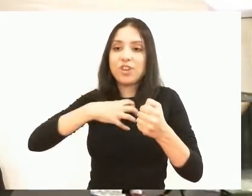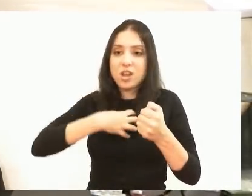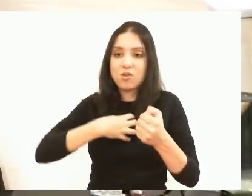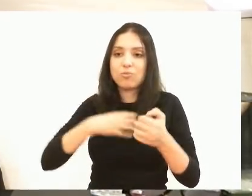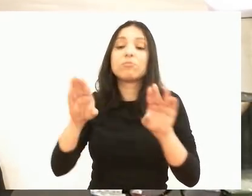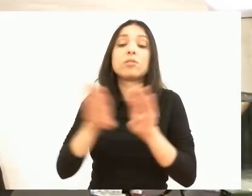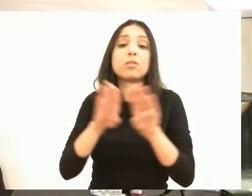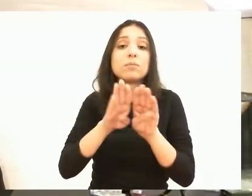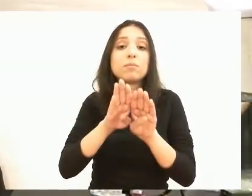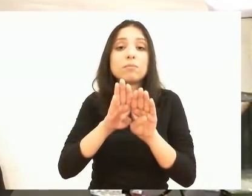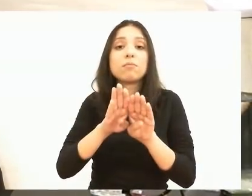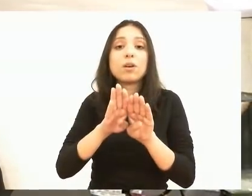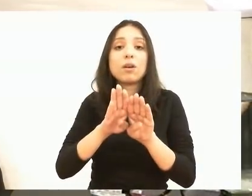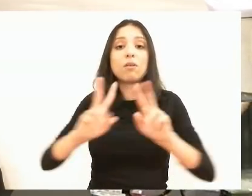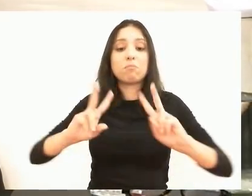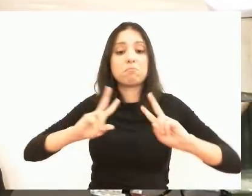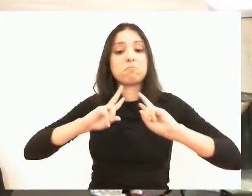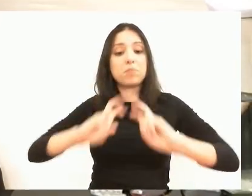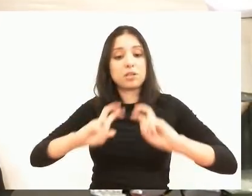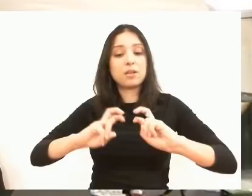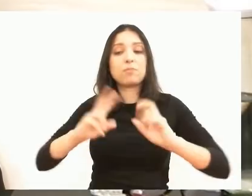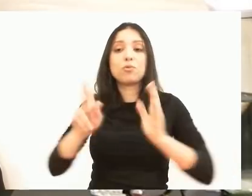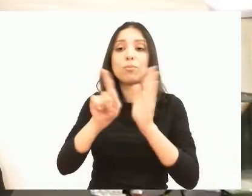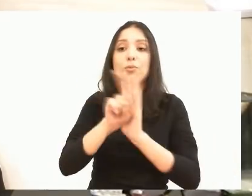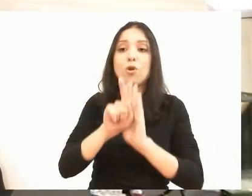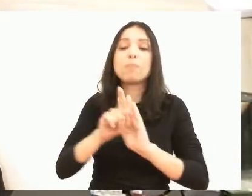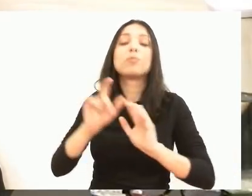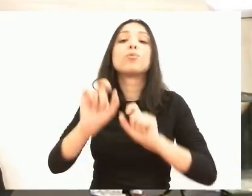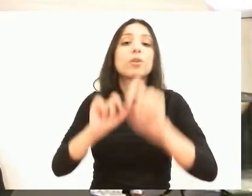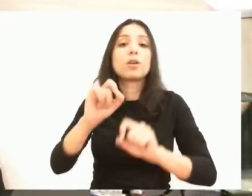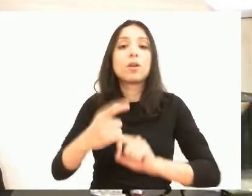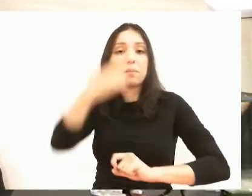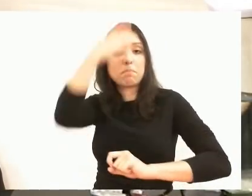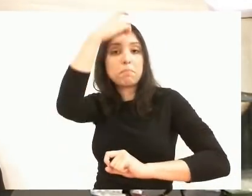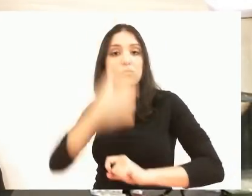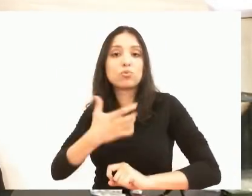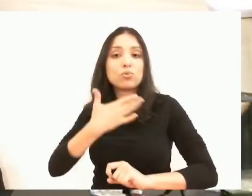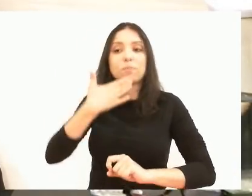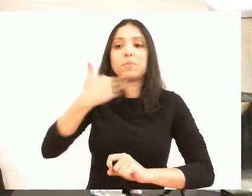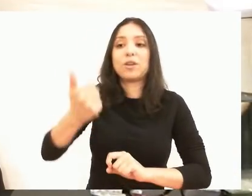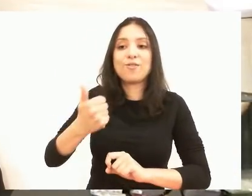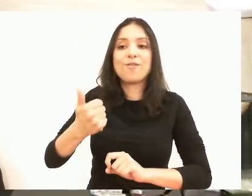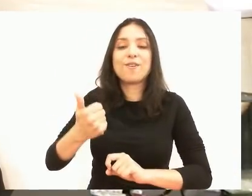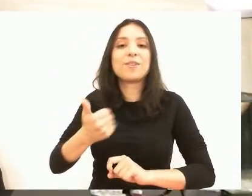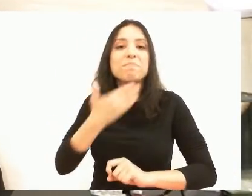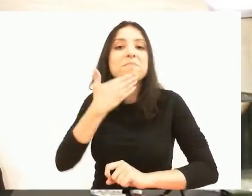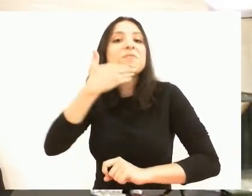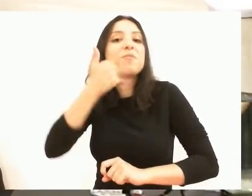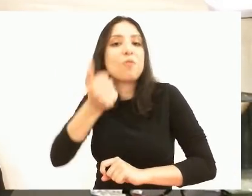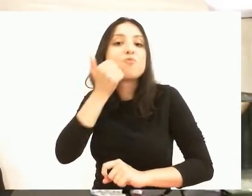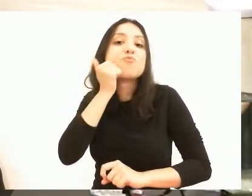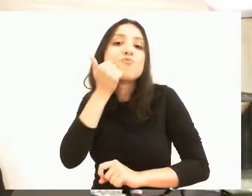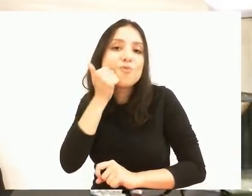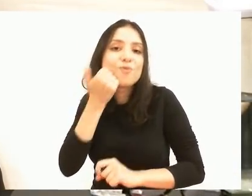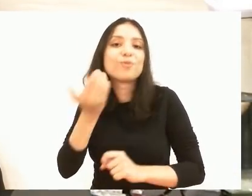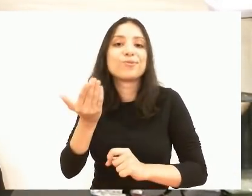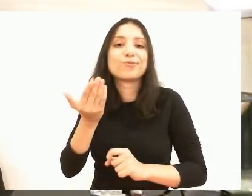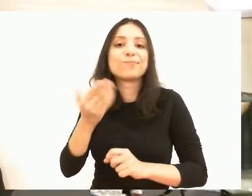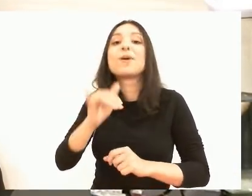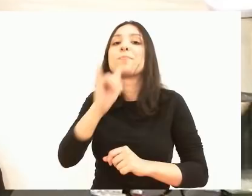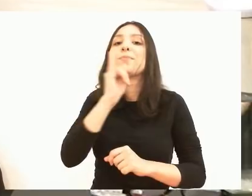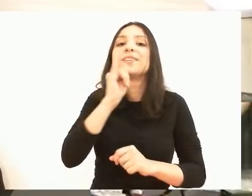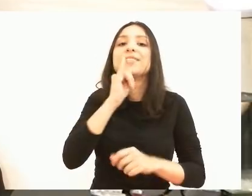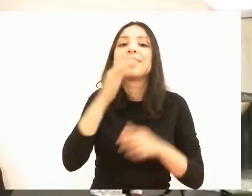próprio pessoa o osso articulação em relação à gravidade isso de um exemplo de